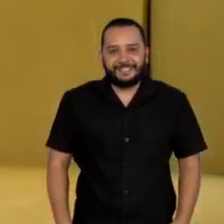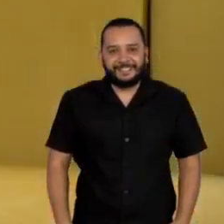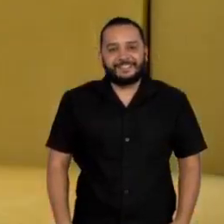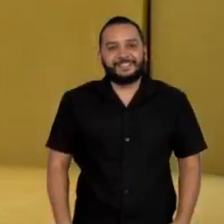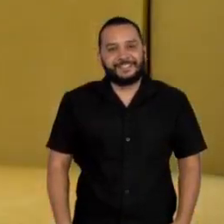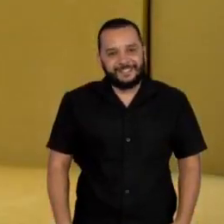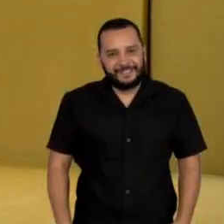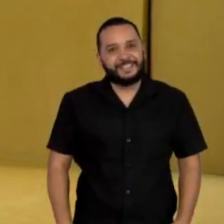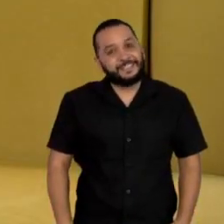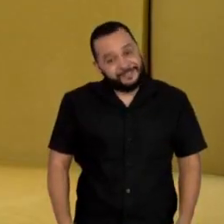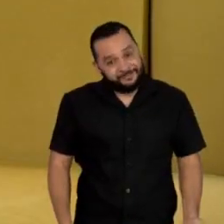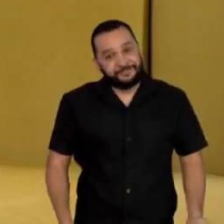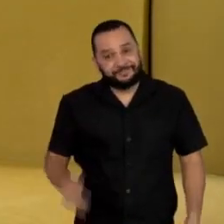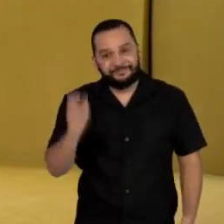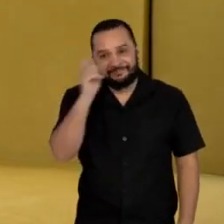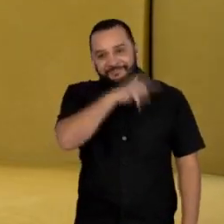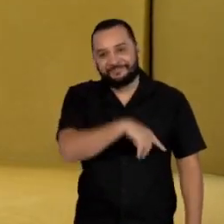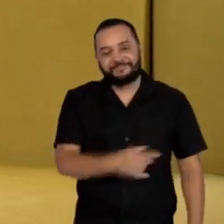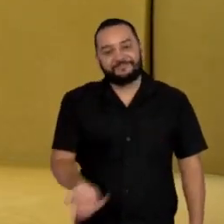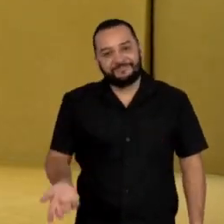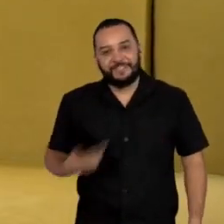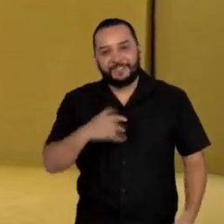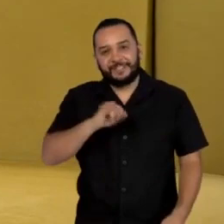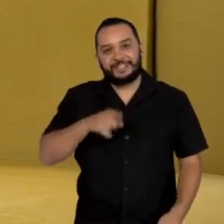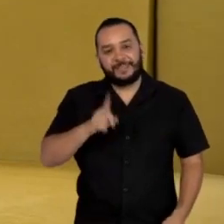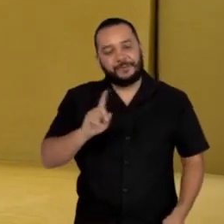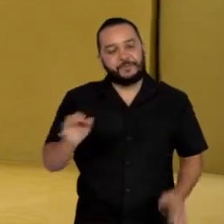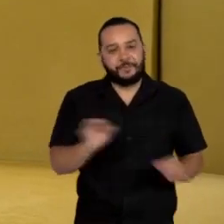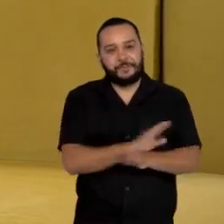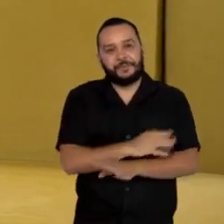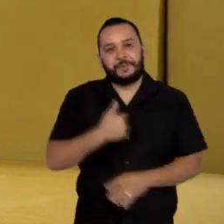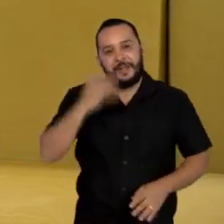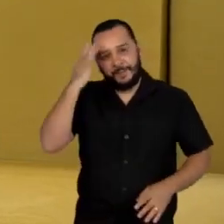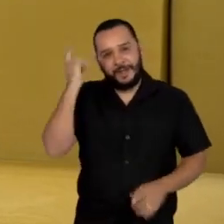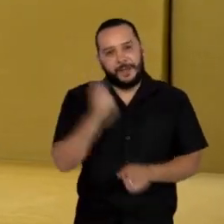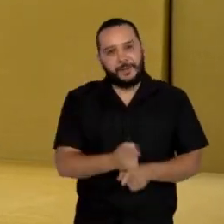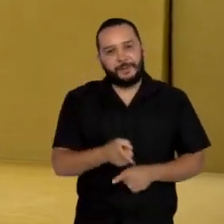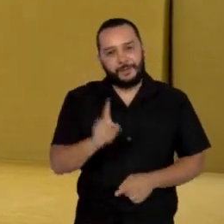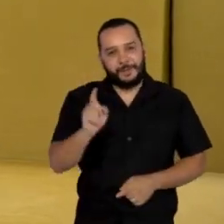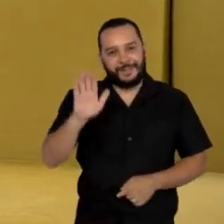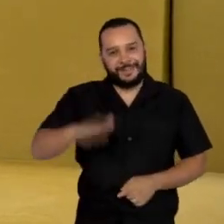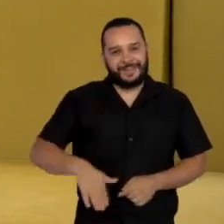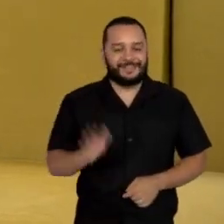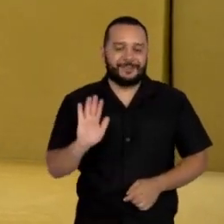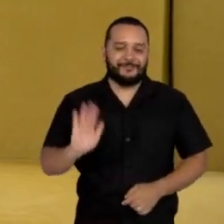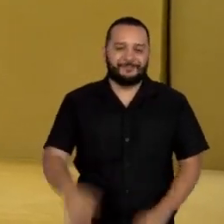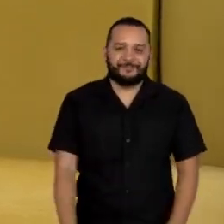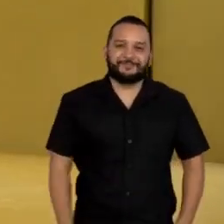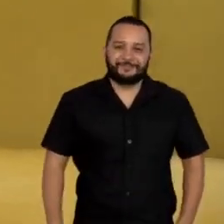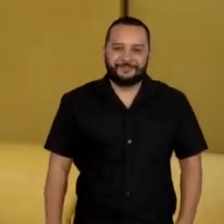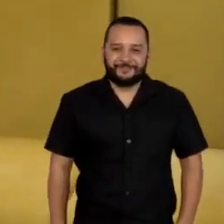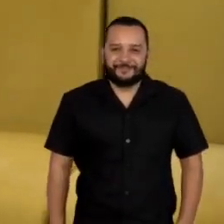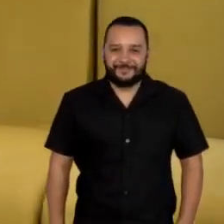Iria aparecer de qualquer jeito. O JC1 termina aqui e a gente se encontra amanhã, à 13h. Até lá.